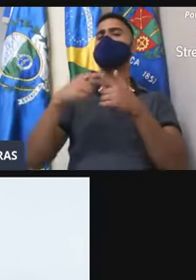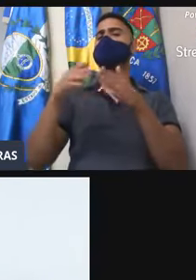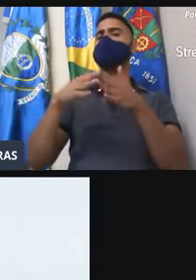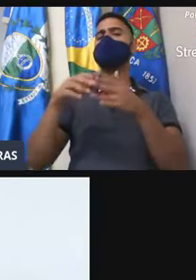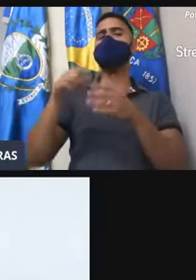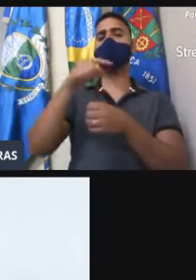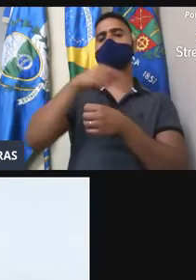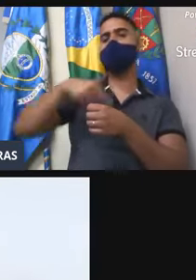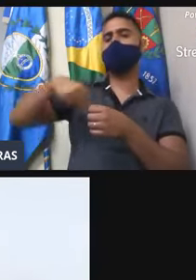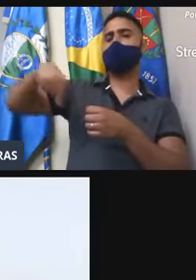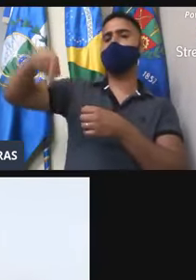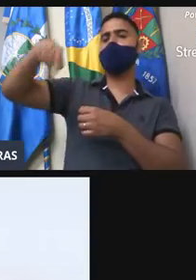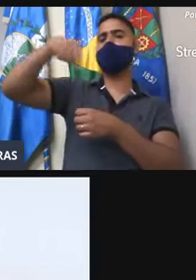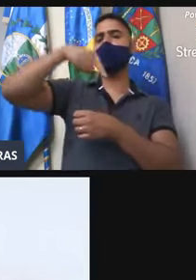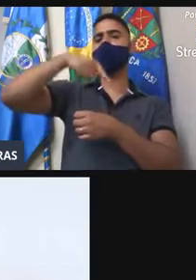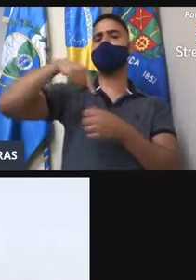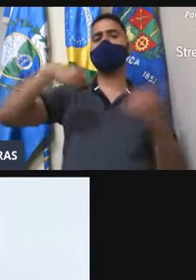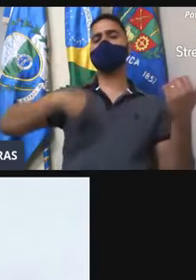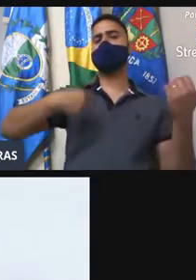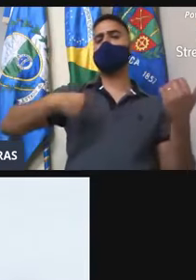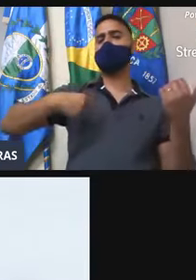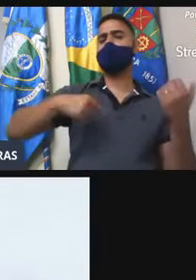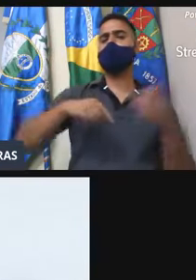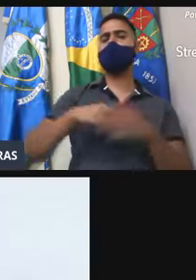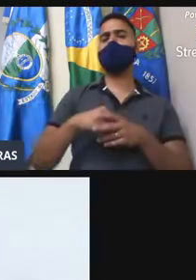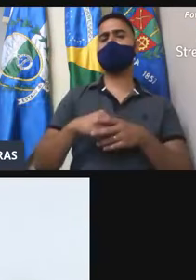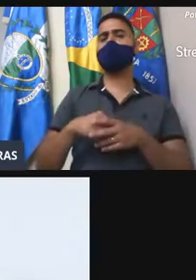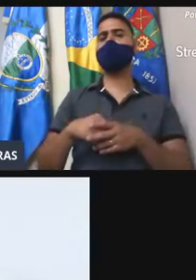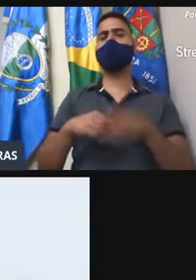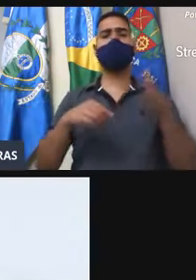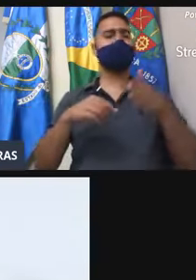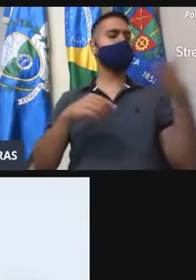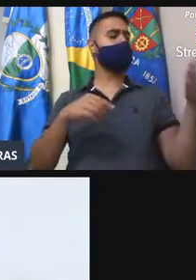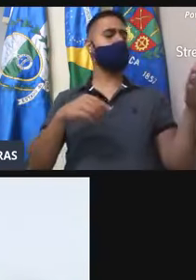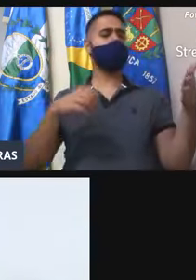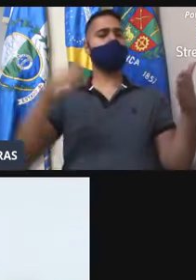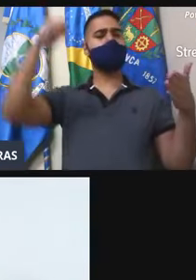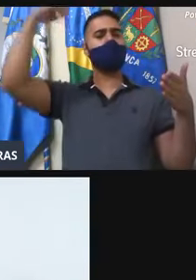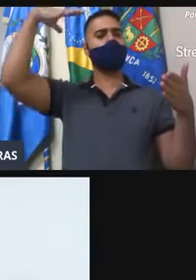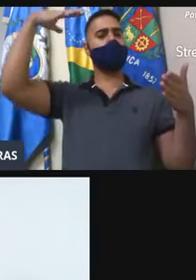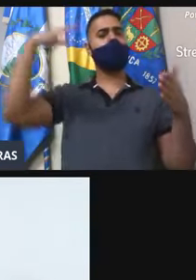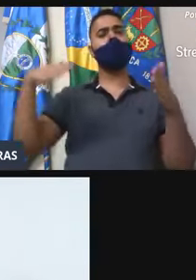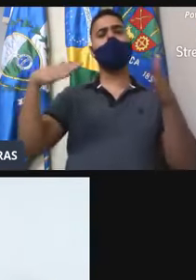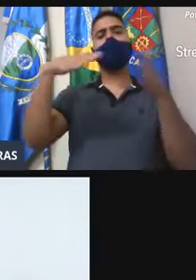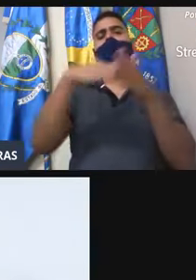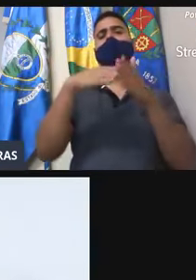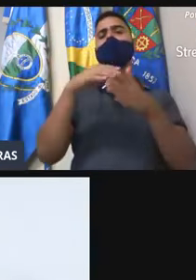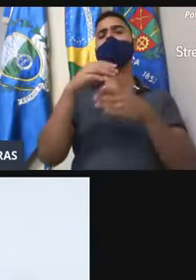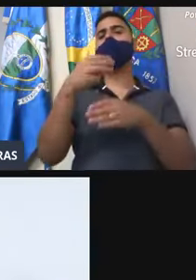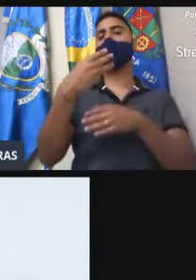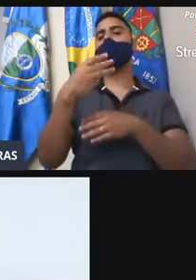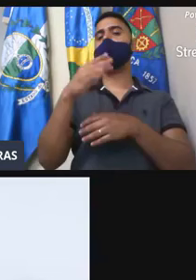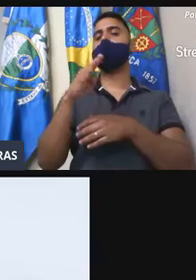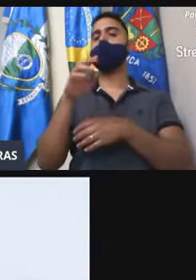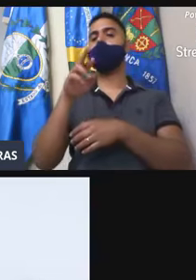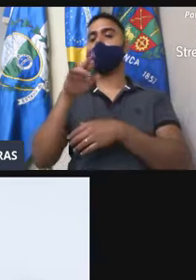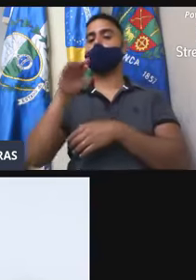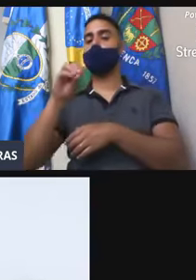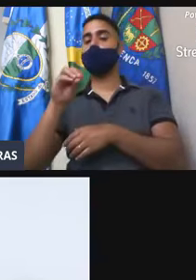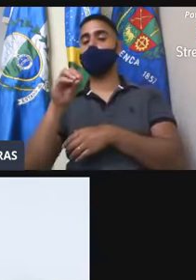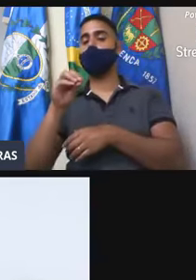rotatória de conservatória, bairro Marquesão ali, daquela beirada, até a antiga Três Berrios, que é onde funciona a Chinesinho